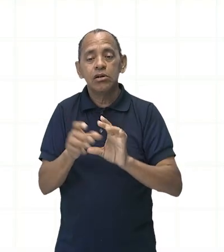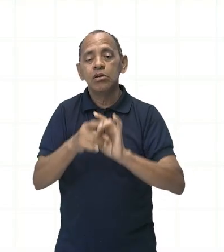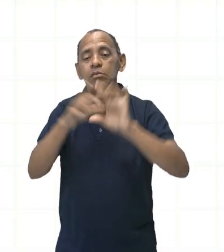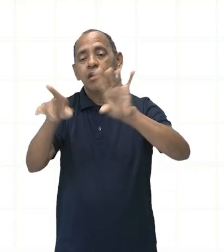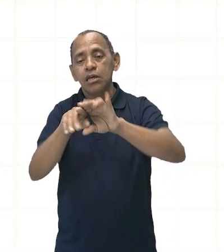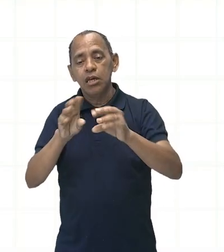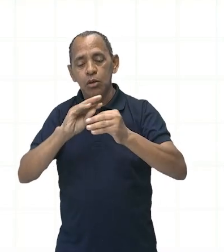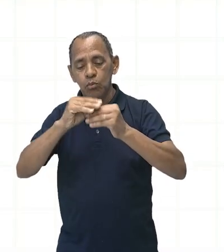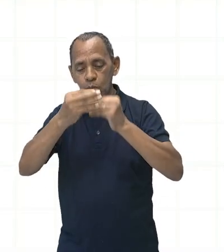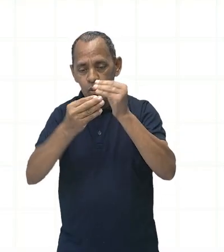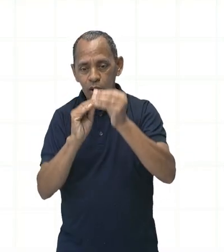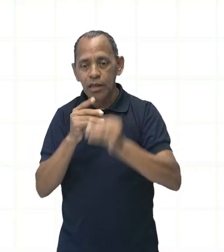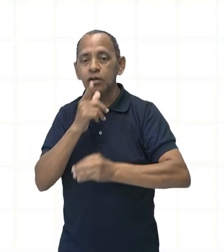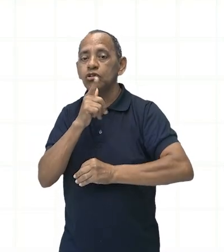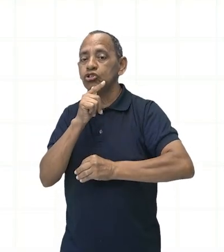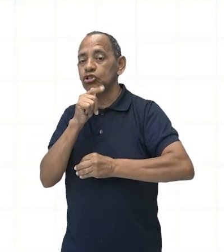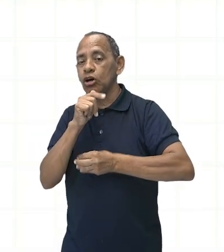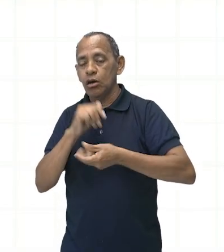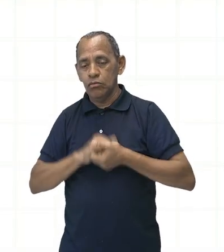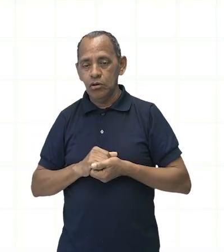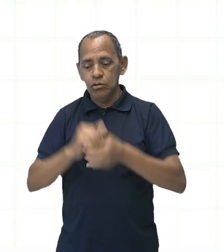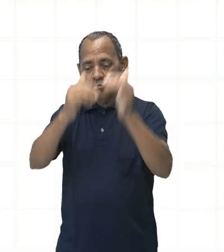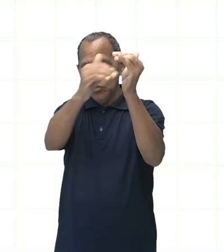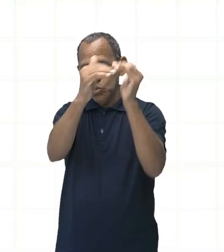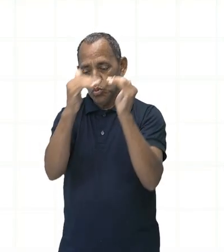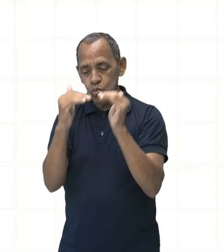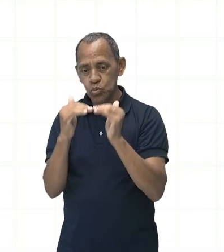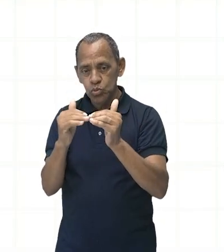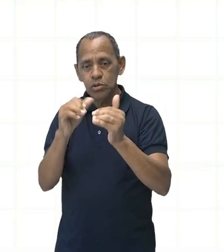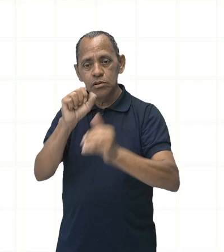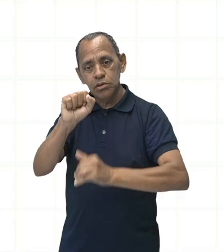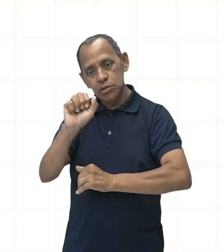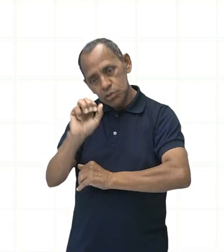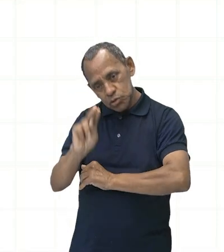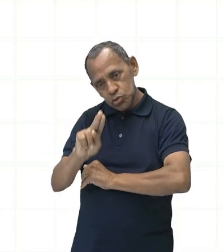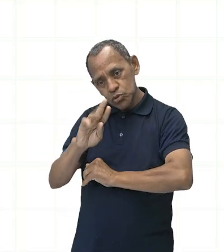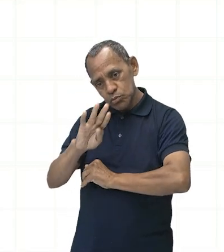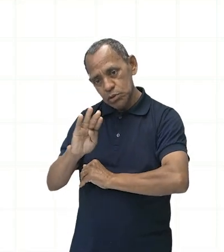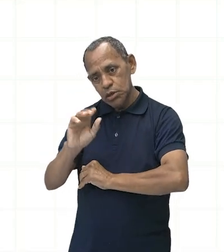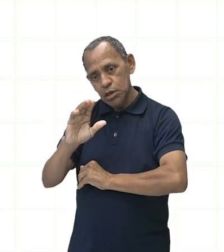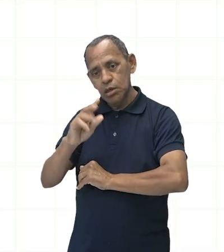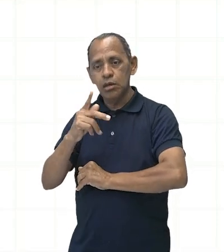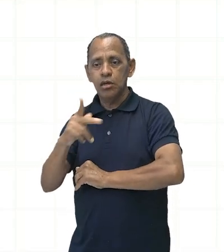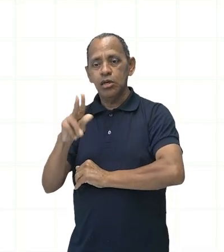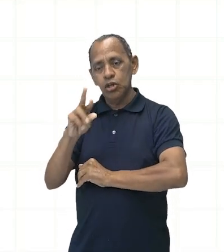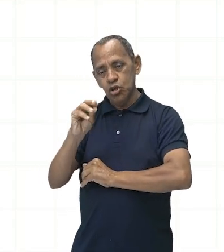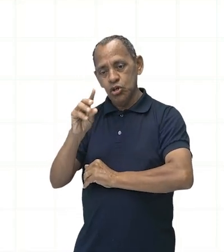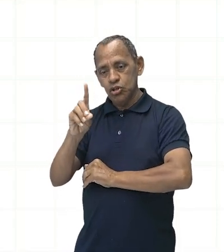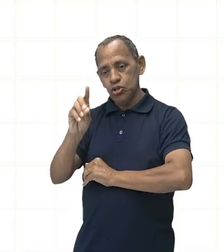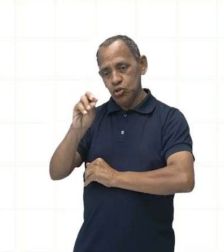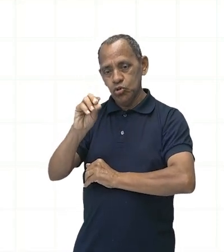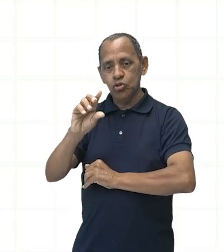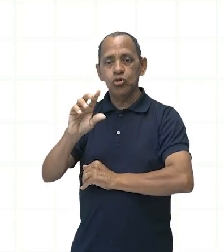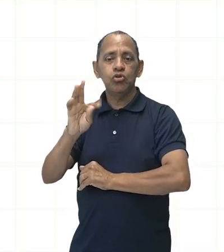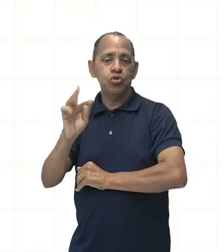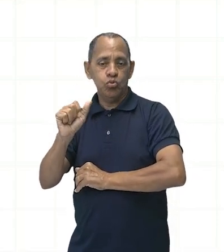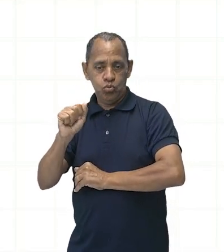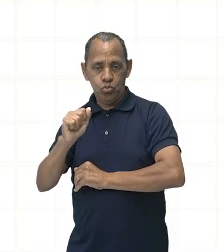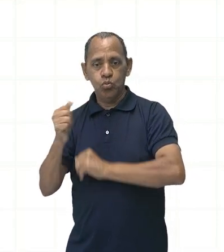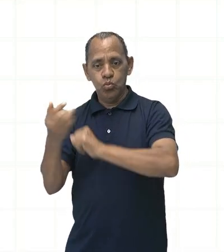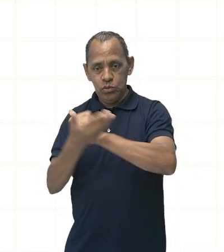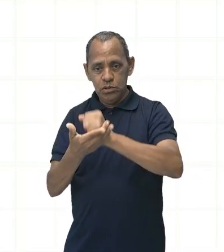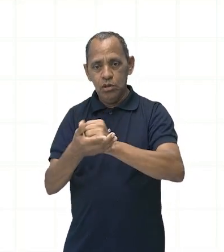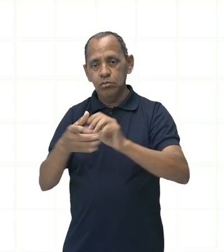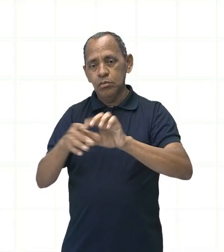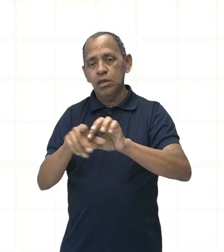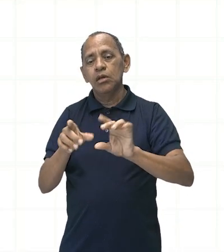molécula de água como subproduto. Então, o sal é um composto que se forma da união de um ácido com uma